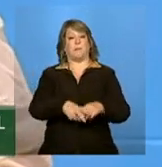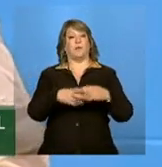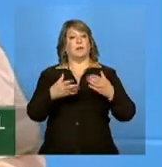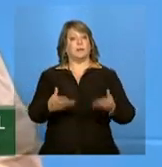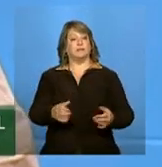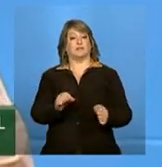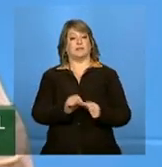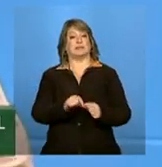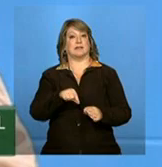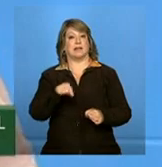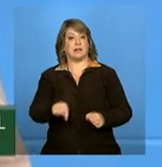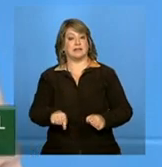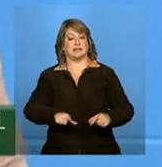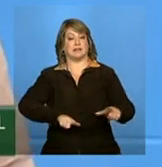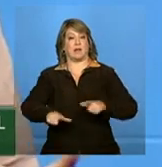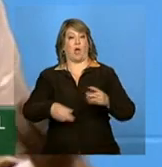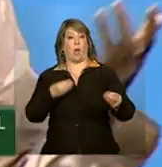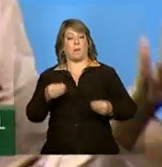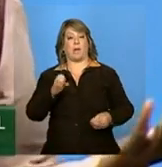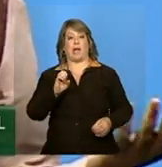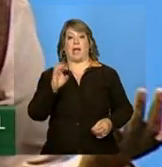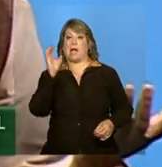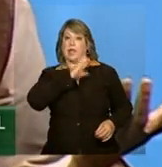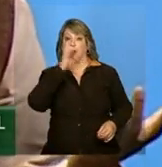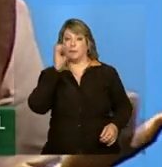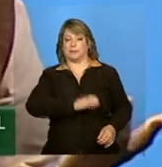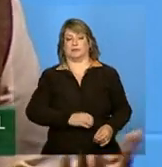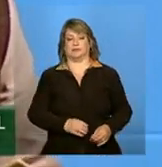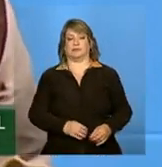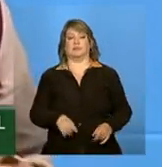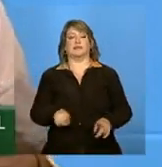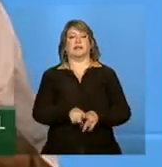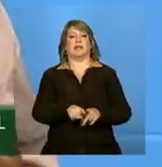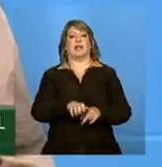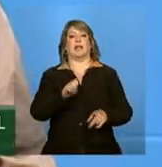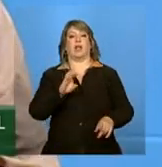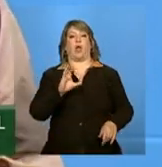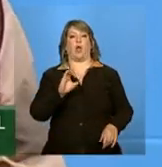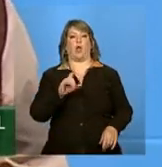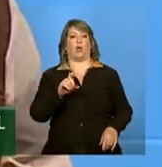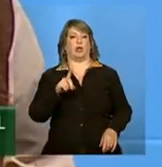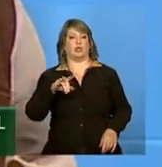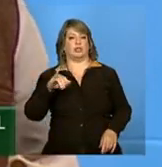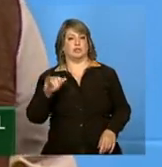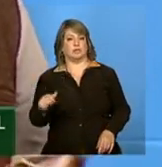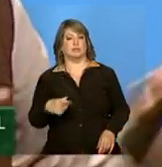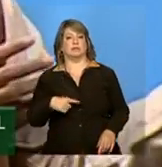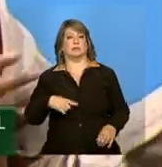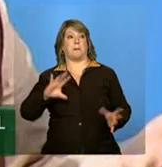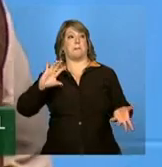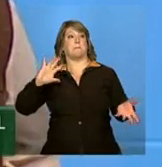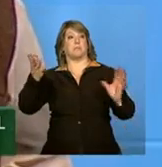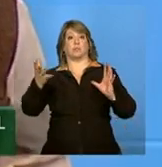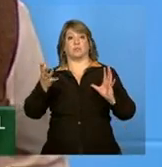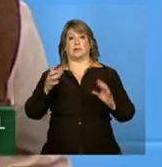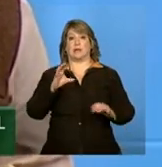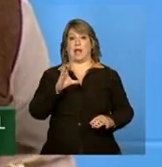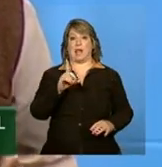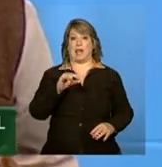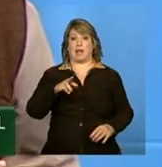questão como emergência. Já a questão ecológica também é muito importante. Todos nós sabemos que as mudanças climáticas geram